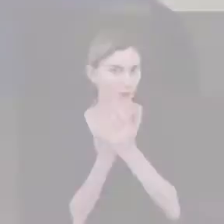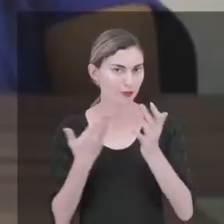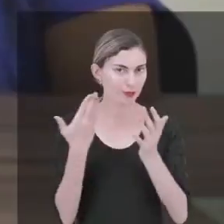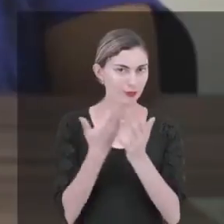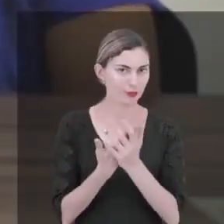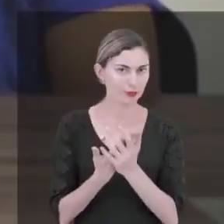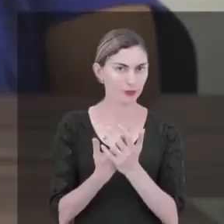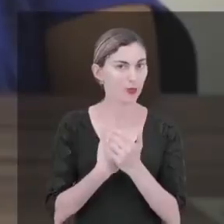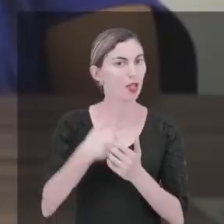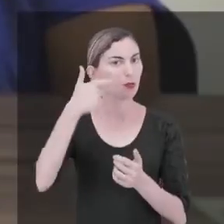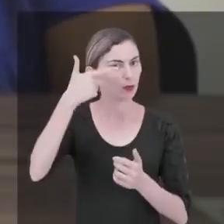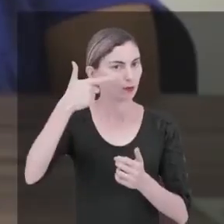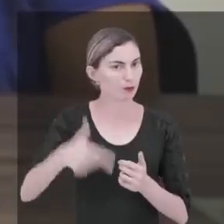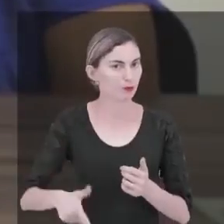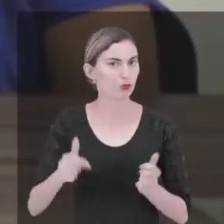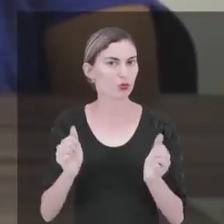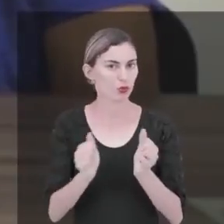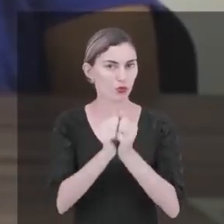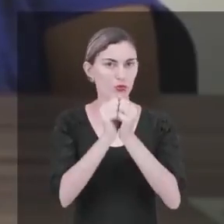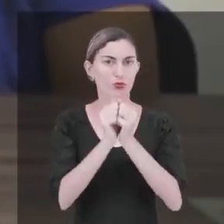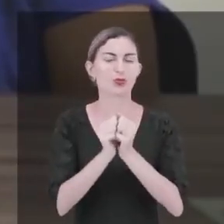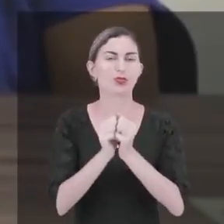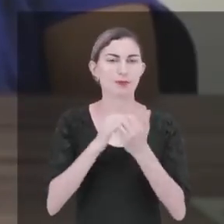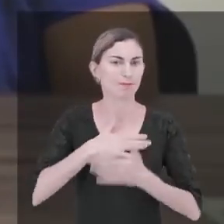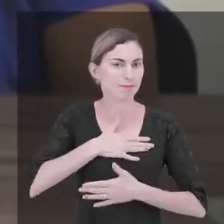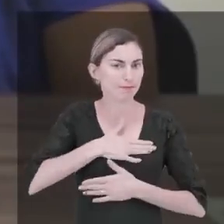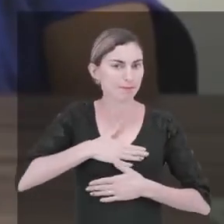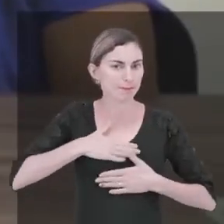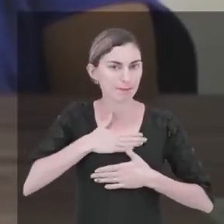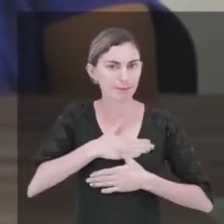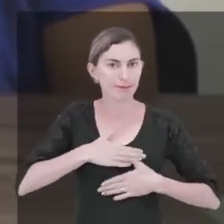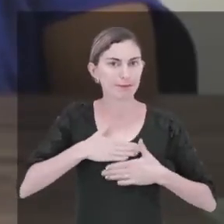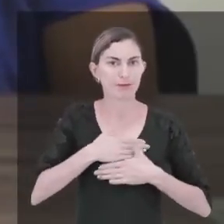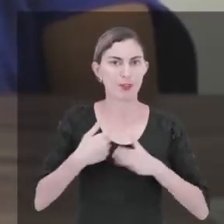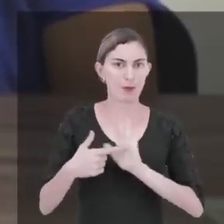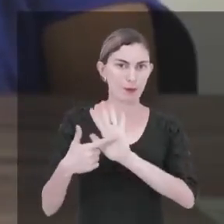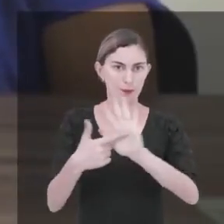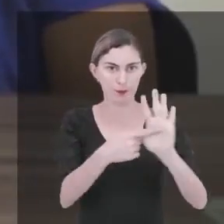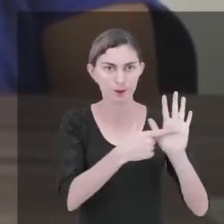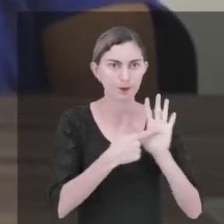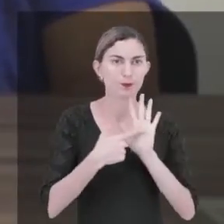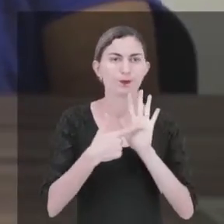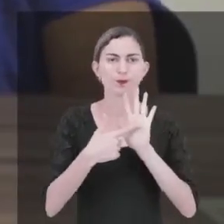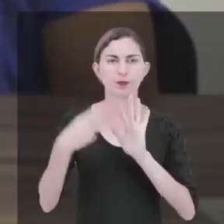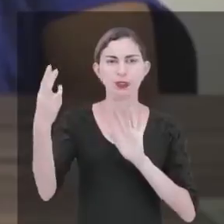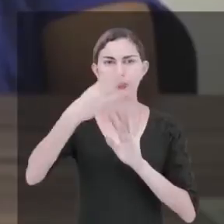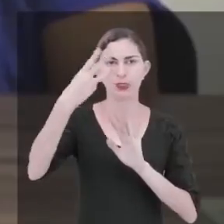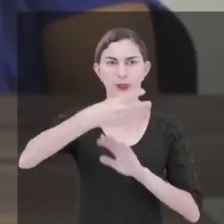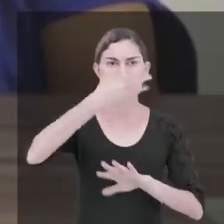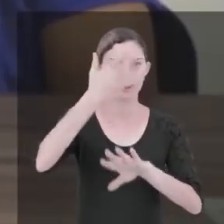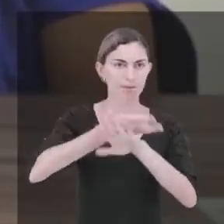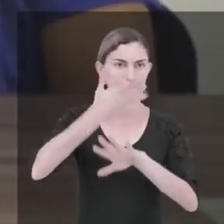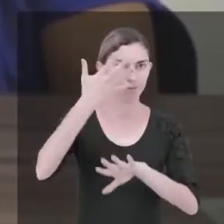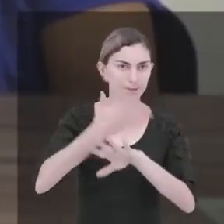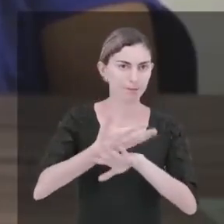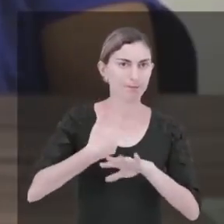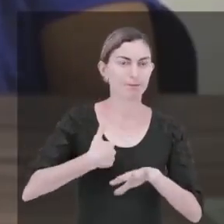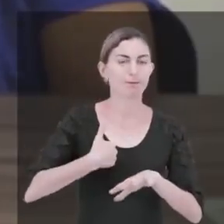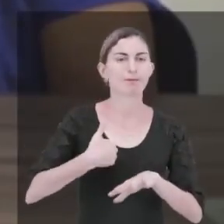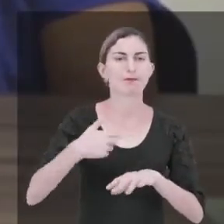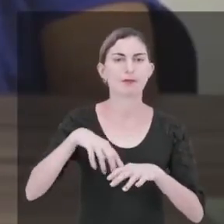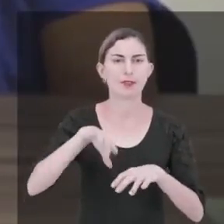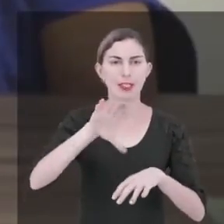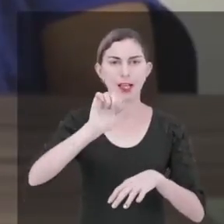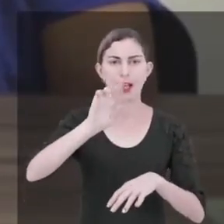Olá, estudantes! Mais uma vez estamos aqui, é com muito prazer que nós vamos abordar a terceira competência da